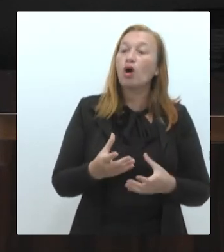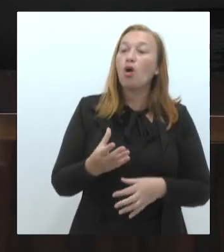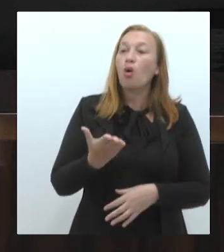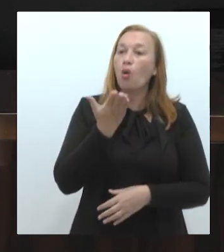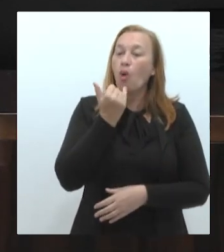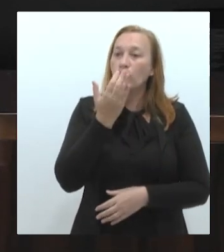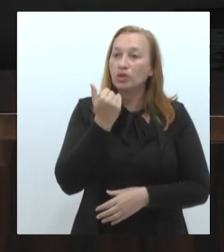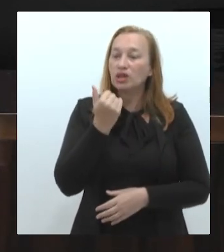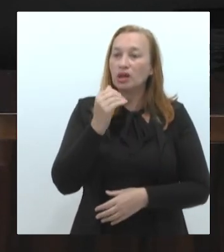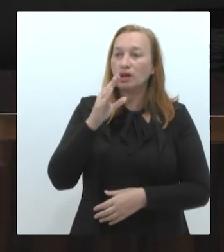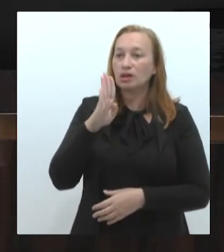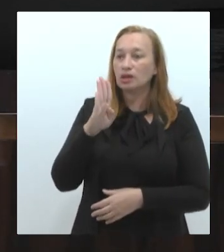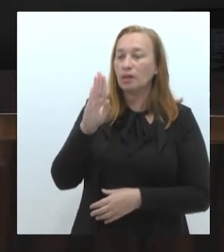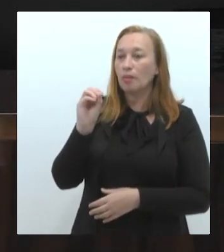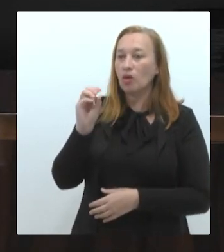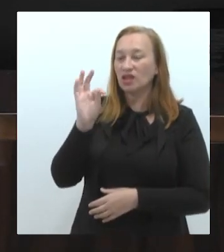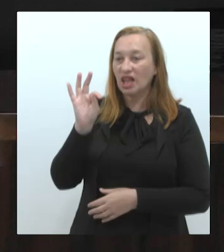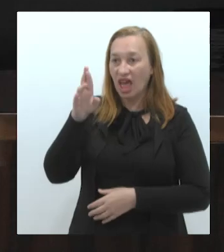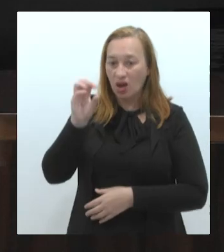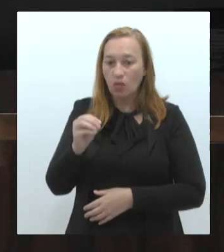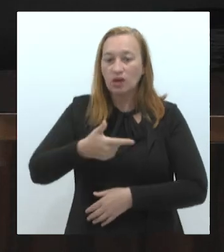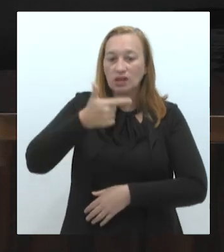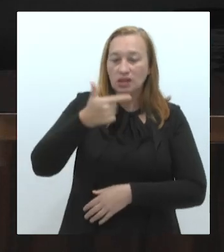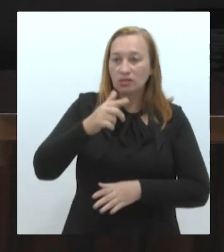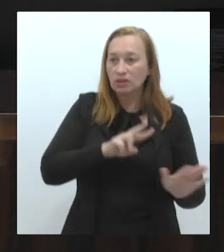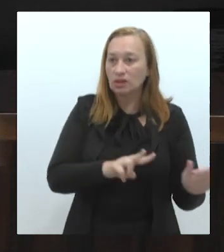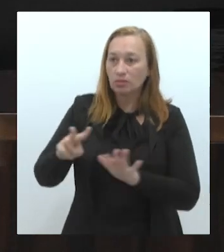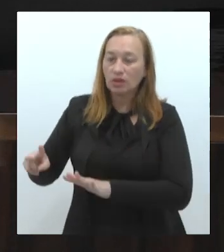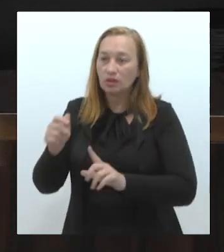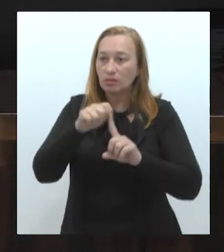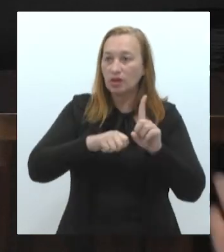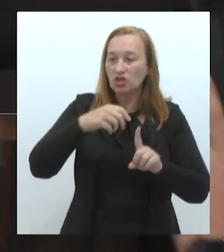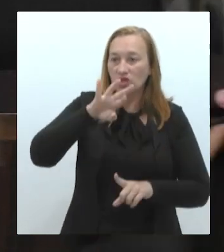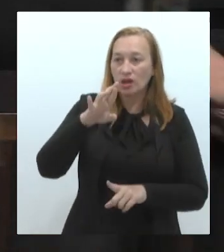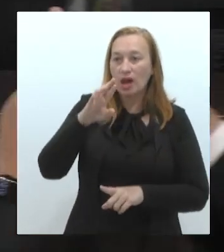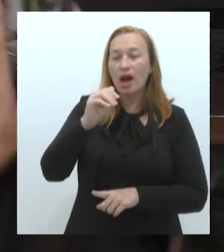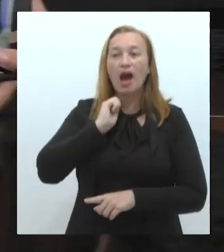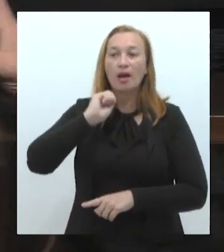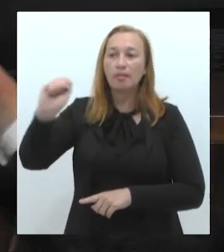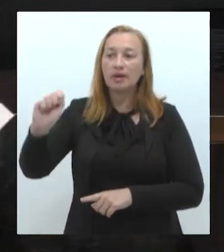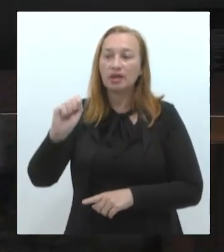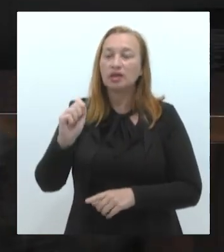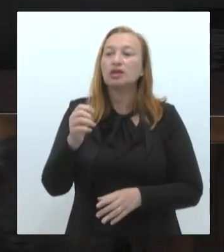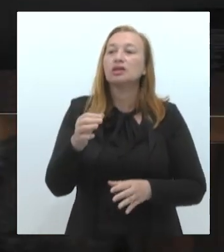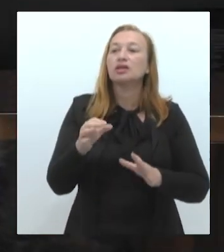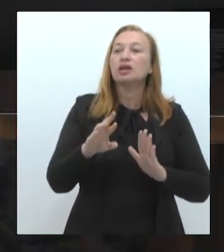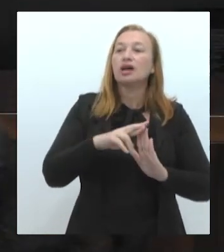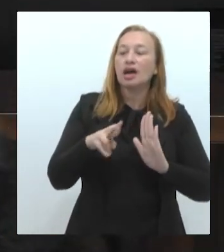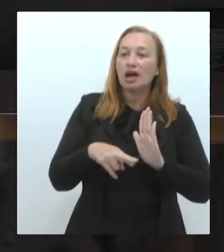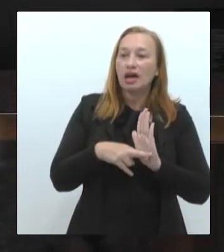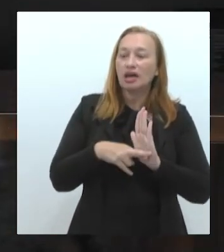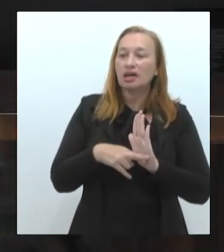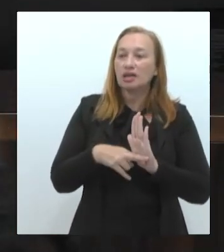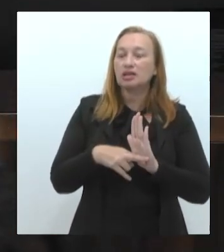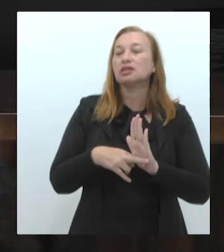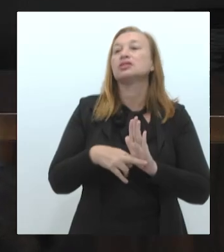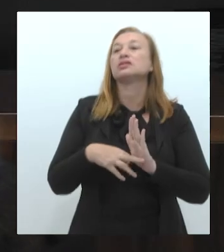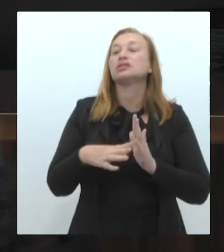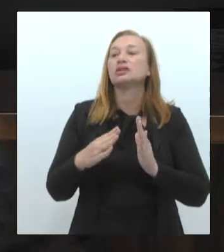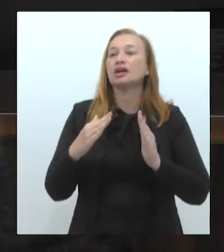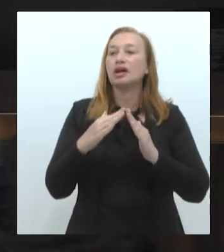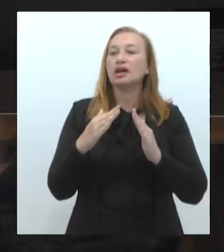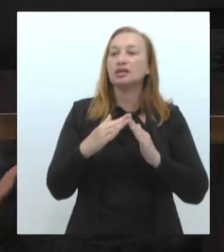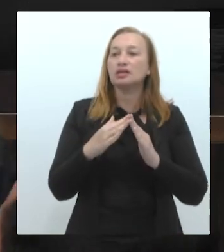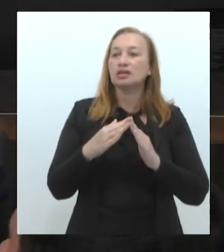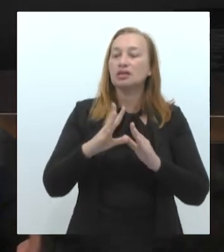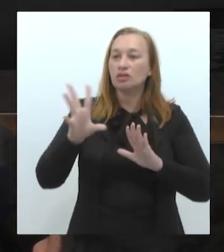segunda semana do mês de abril. Parecer da Comissão de Constituição e Justiça pela juridicidade com emendas, relatoria da deputada Érica